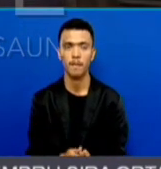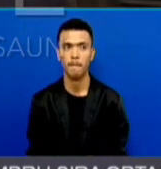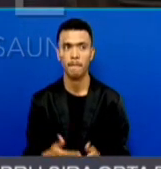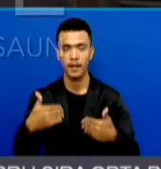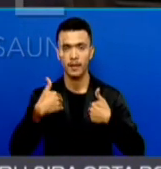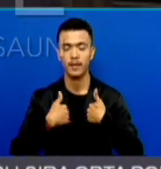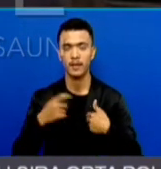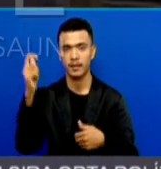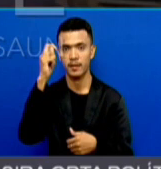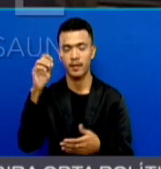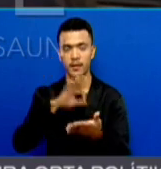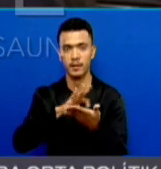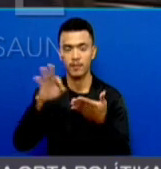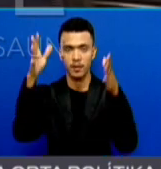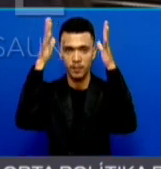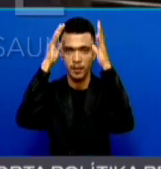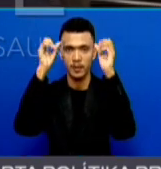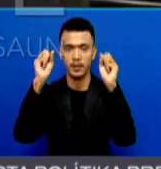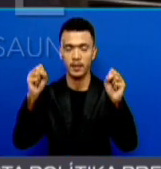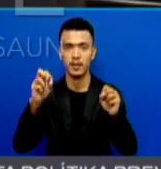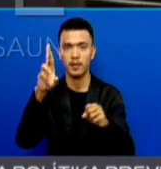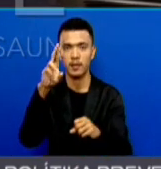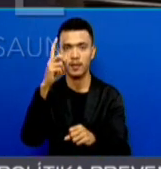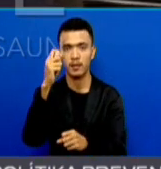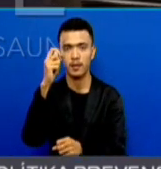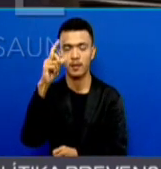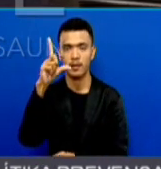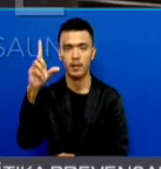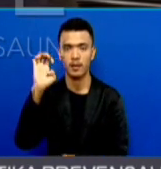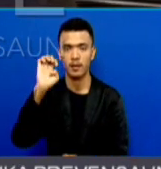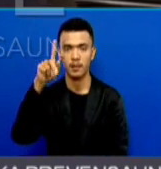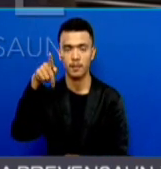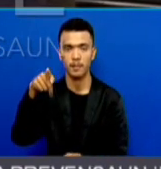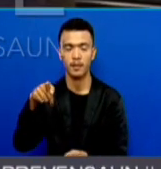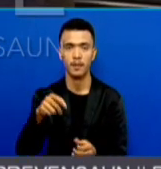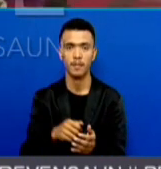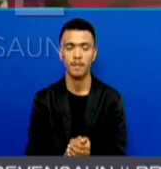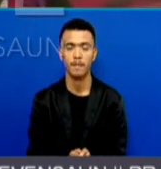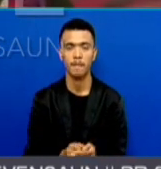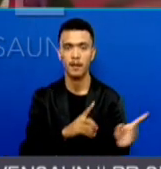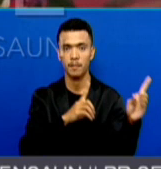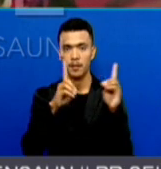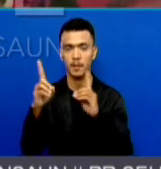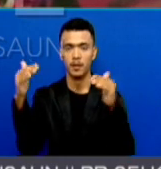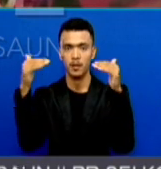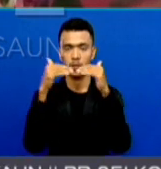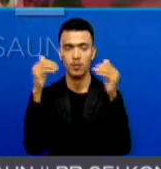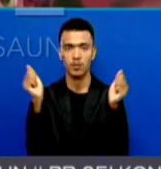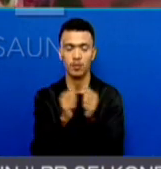E terça-feira, né, presidente do Conselho de Administração Rádio e Televisão Timor-Leste Empresa Pública realiza encontro ao